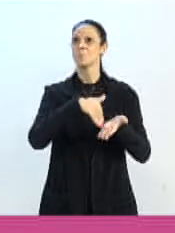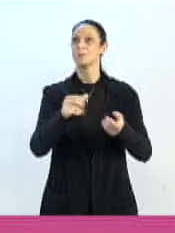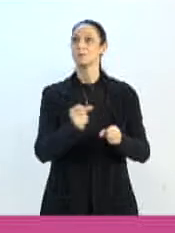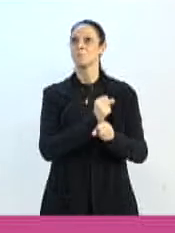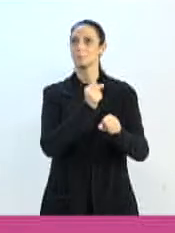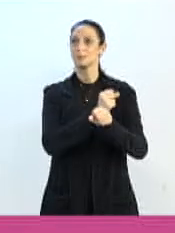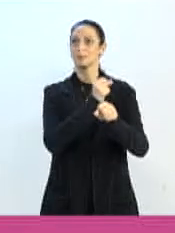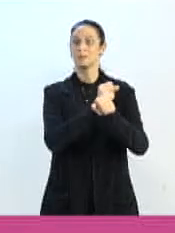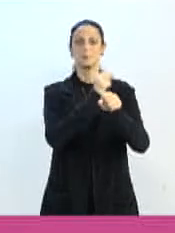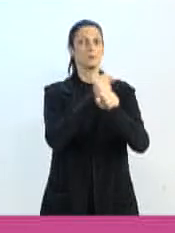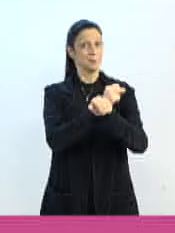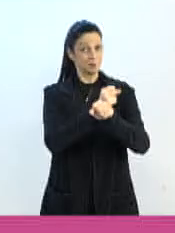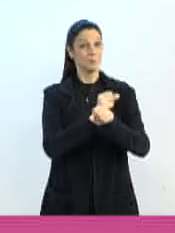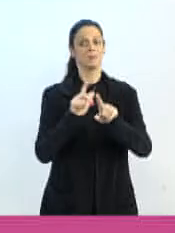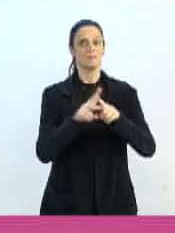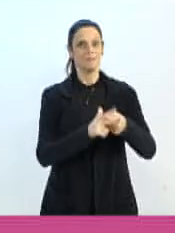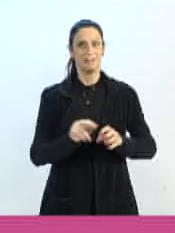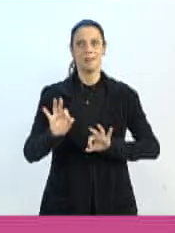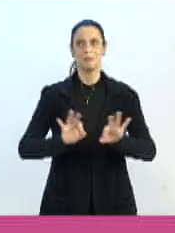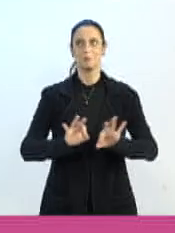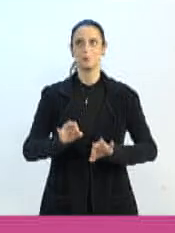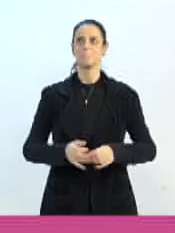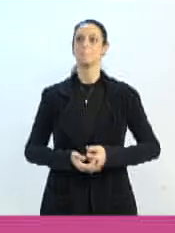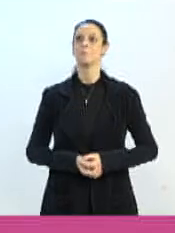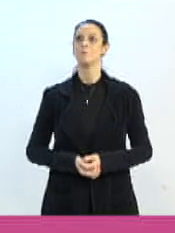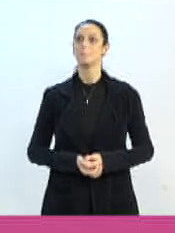estar fazendo o trabalho.